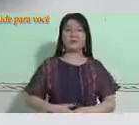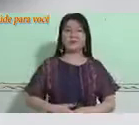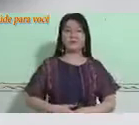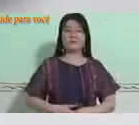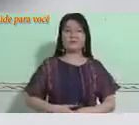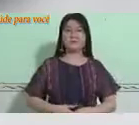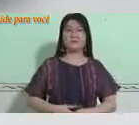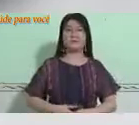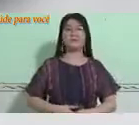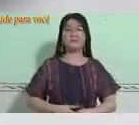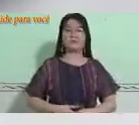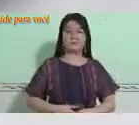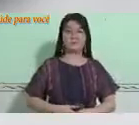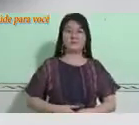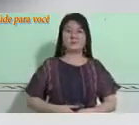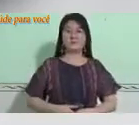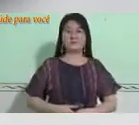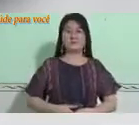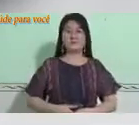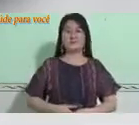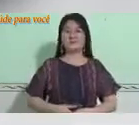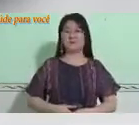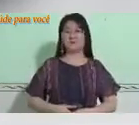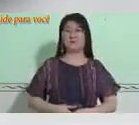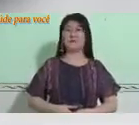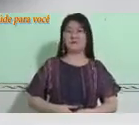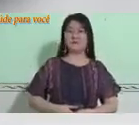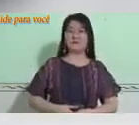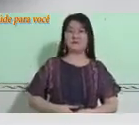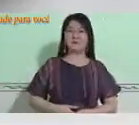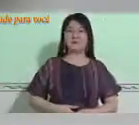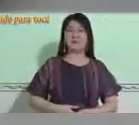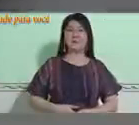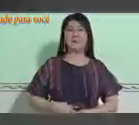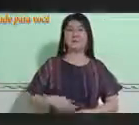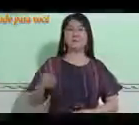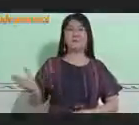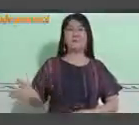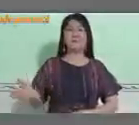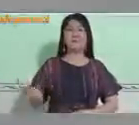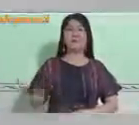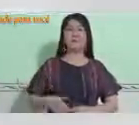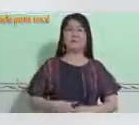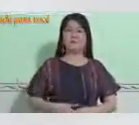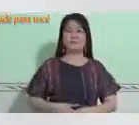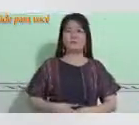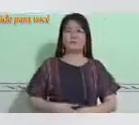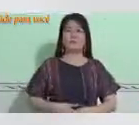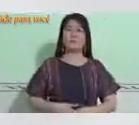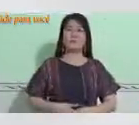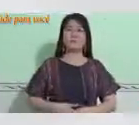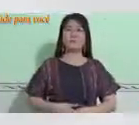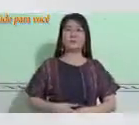Para preencher falhas da barba, vírgula, o minoxidil pode ser aplicado da mesma forma que é aplicado no couro cabeludo, vírgula, mas